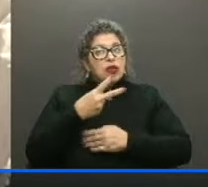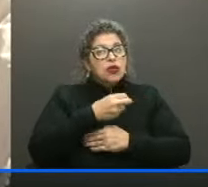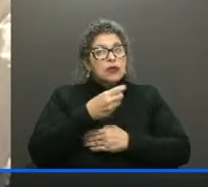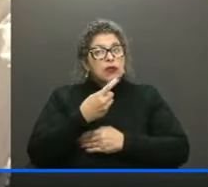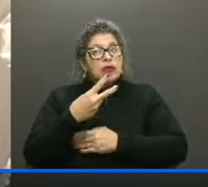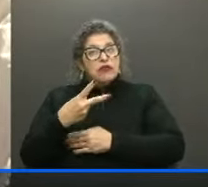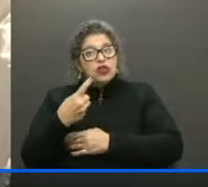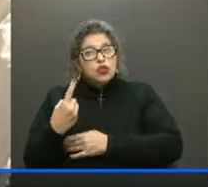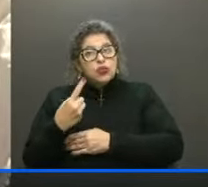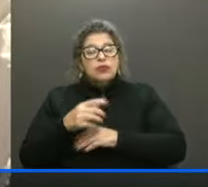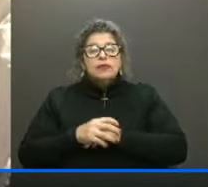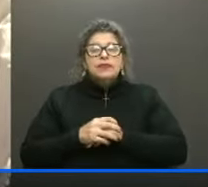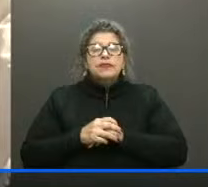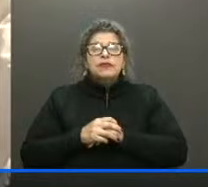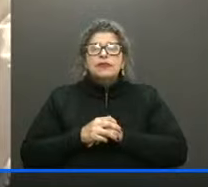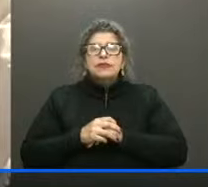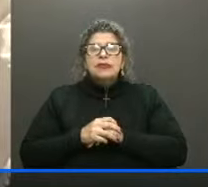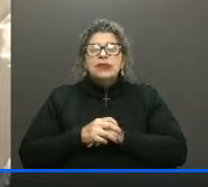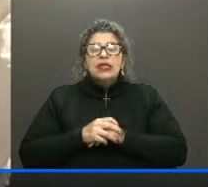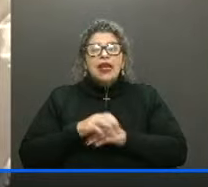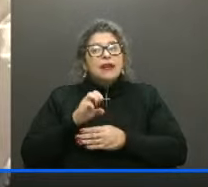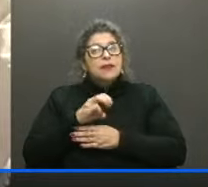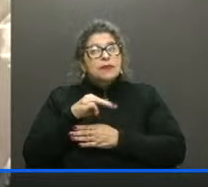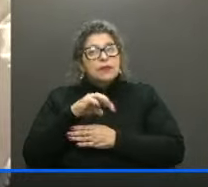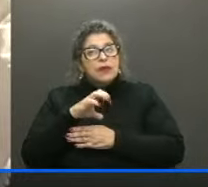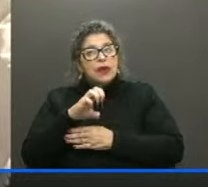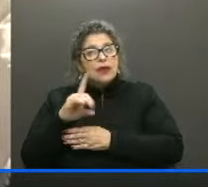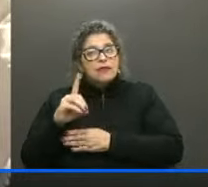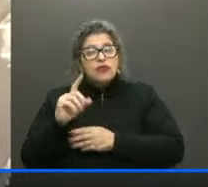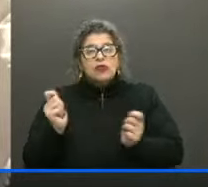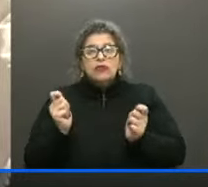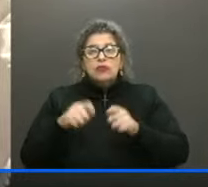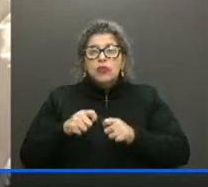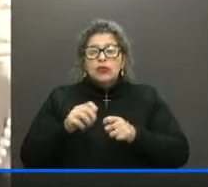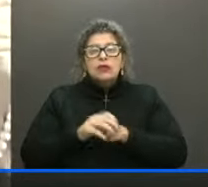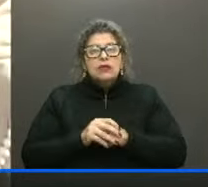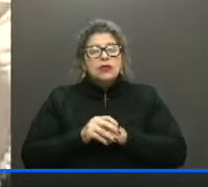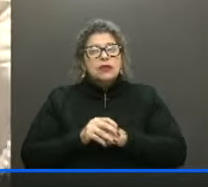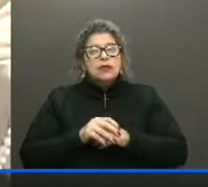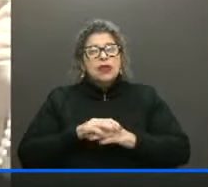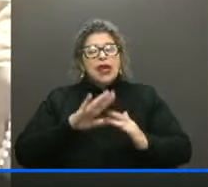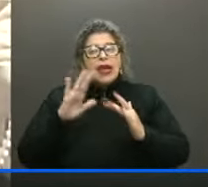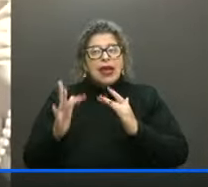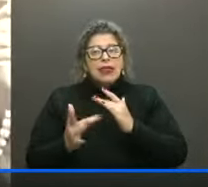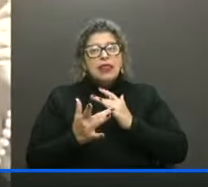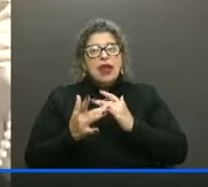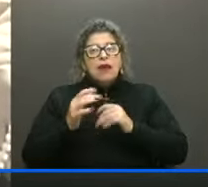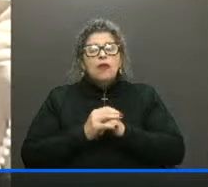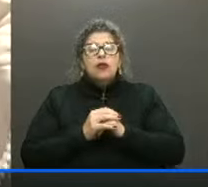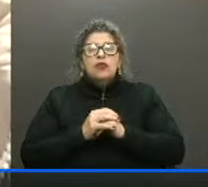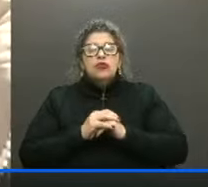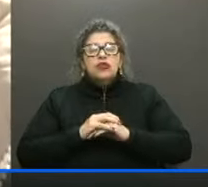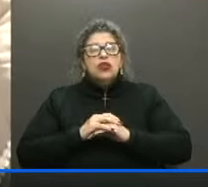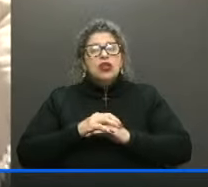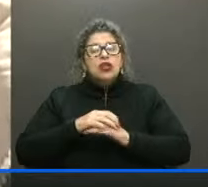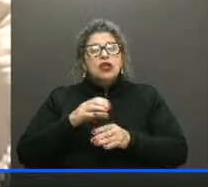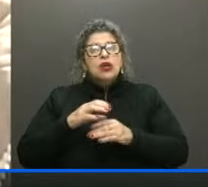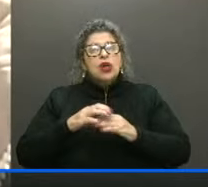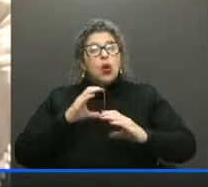ESMED tem se aproximado, tem disponibilizado canal de contato que antes nós, conselheiros tutelares,